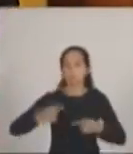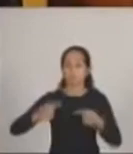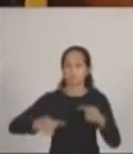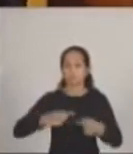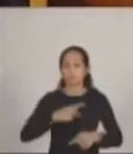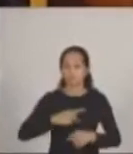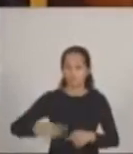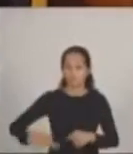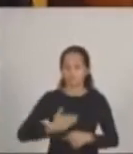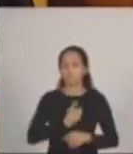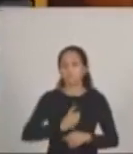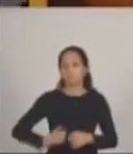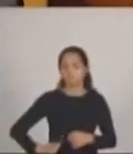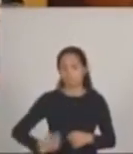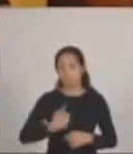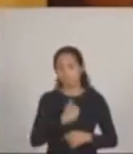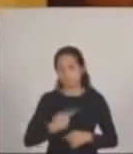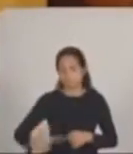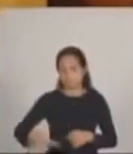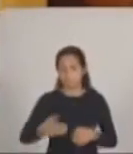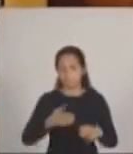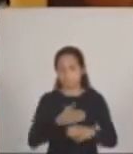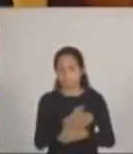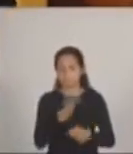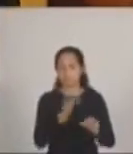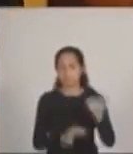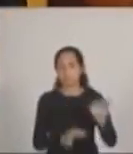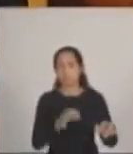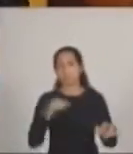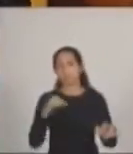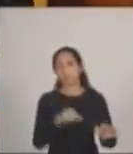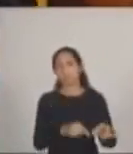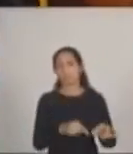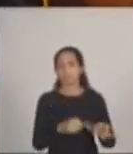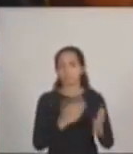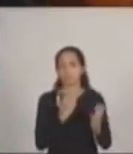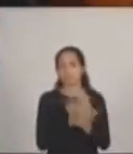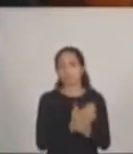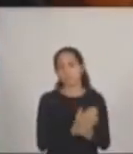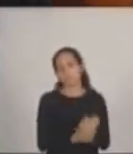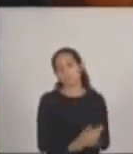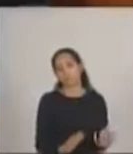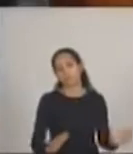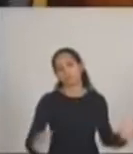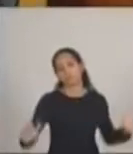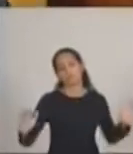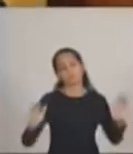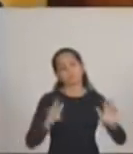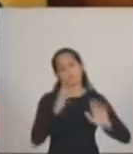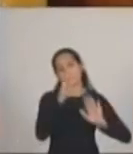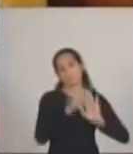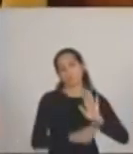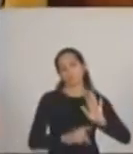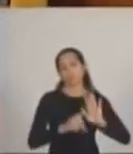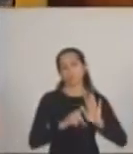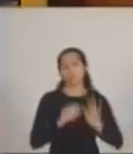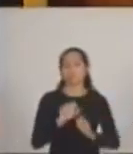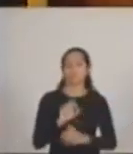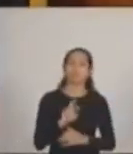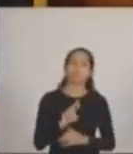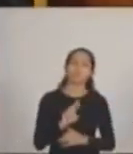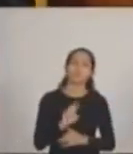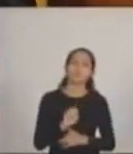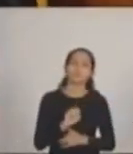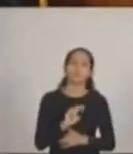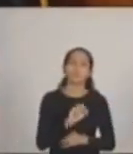a política pública de acesso à justiça, ela está sendo cerceada com um projeto de resolução por parte do